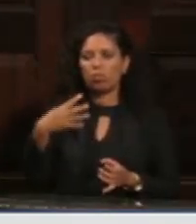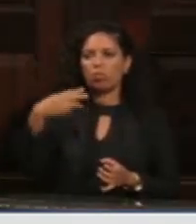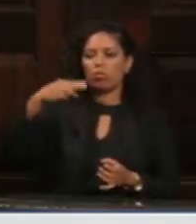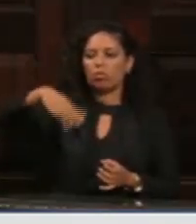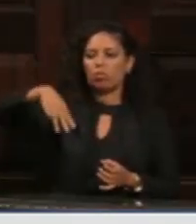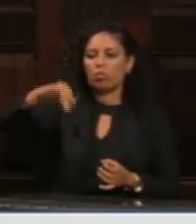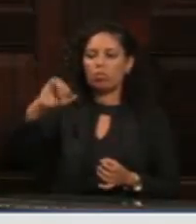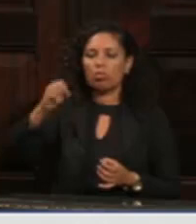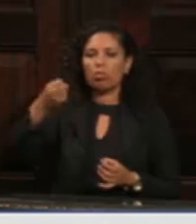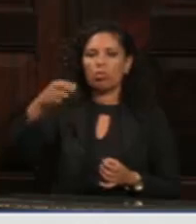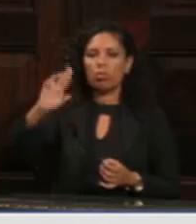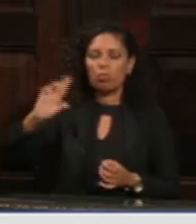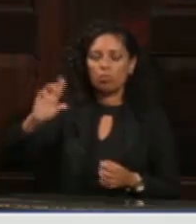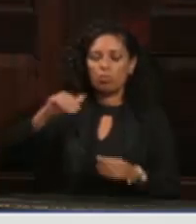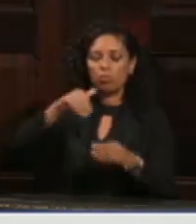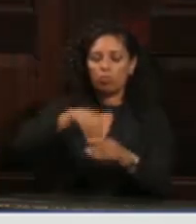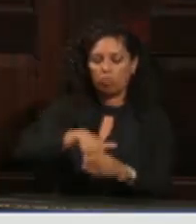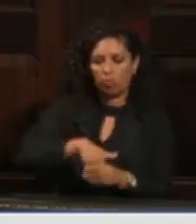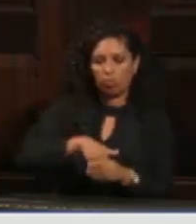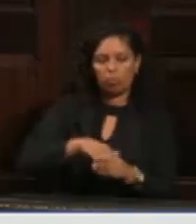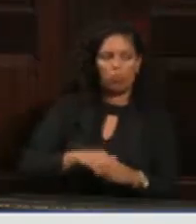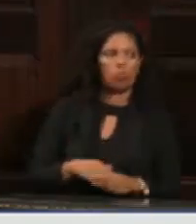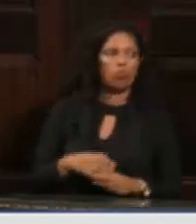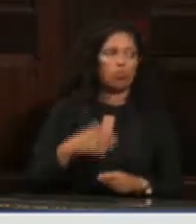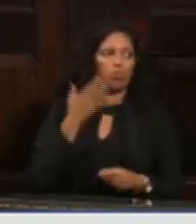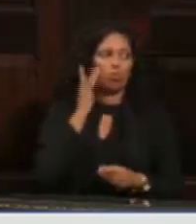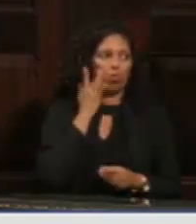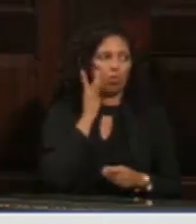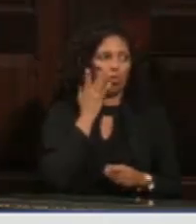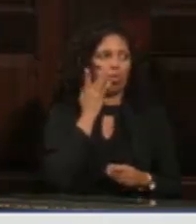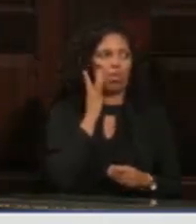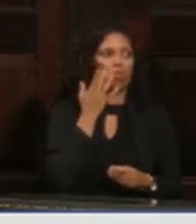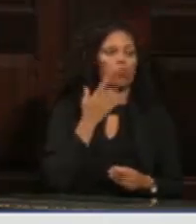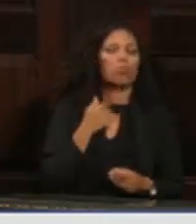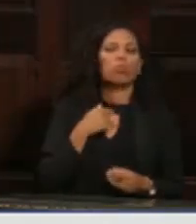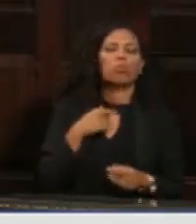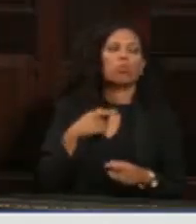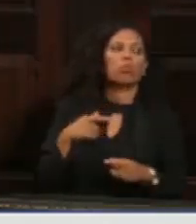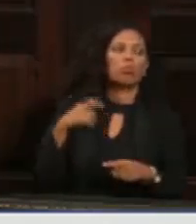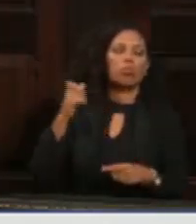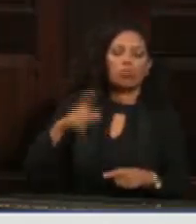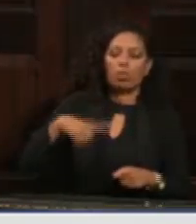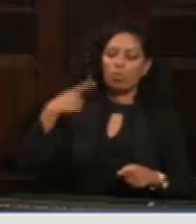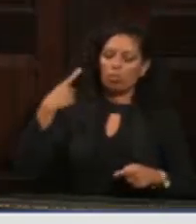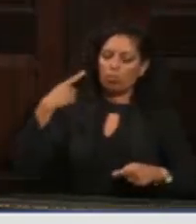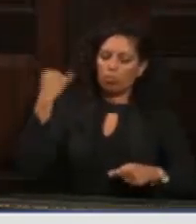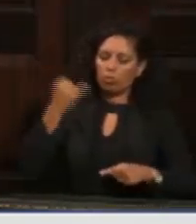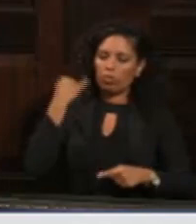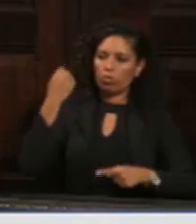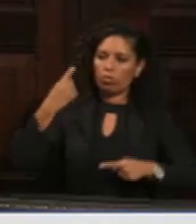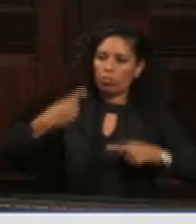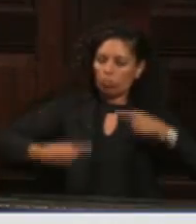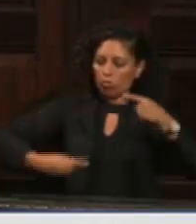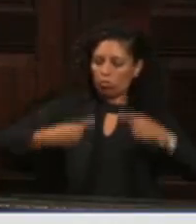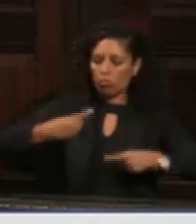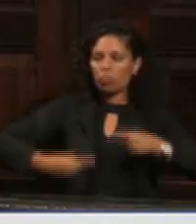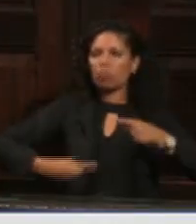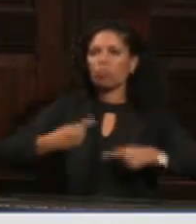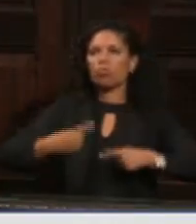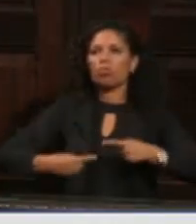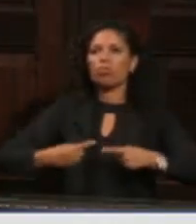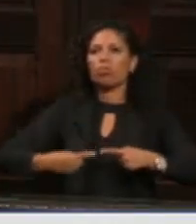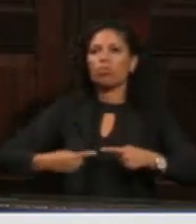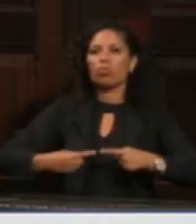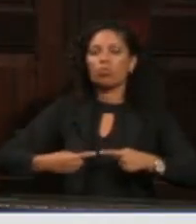em 2014. Esse tema sim me interessa, porque me interessa discutir e reafirmar a autodeterminação